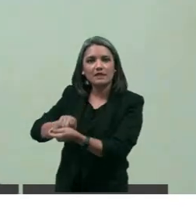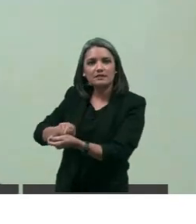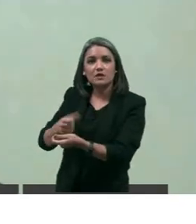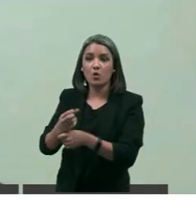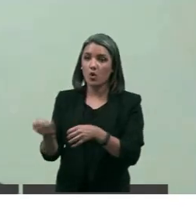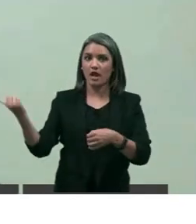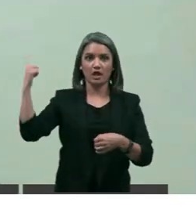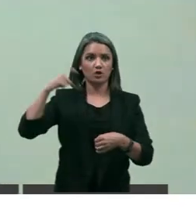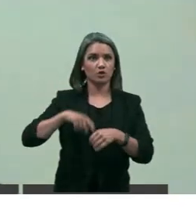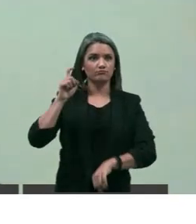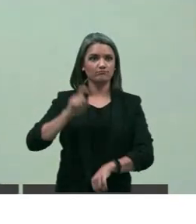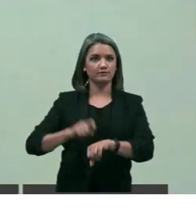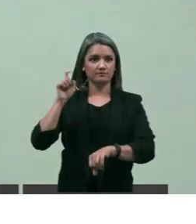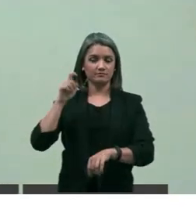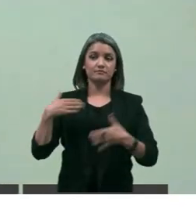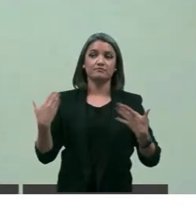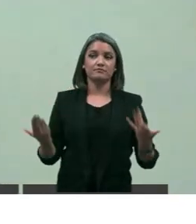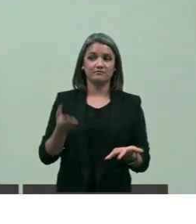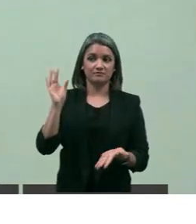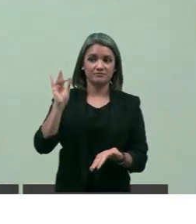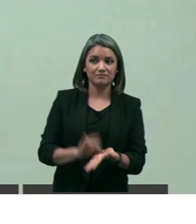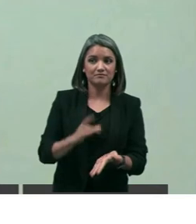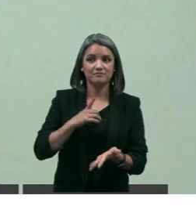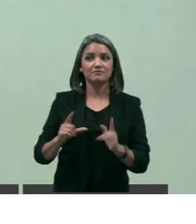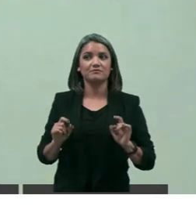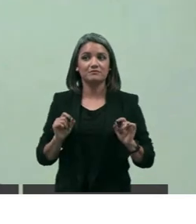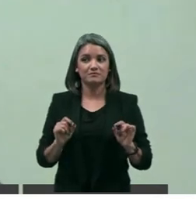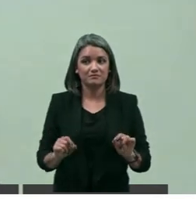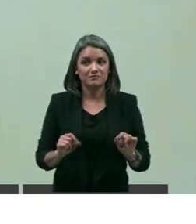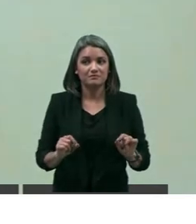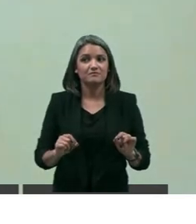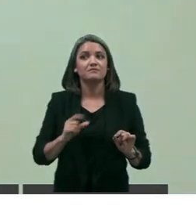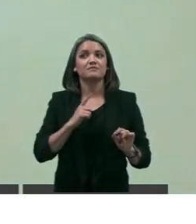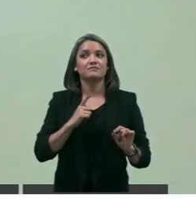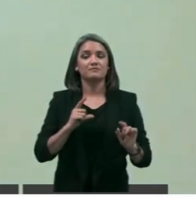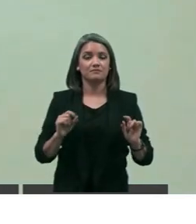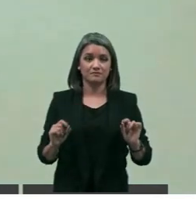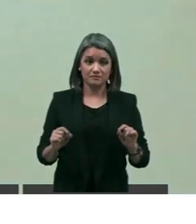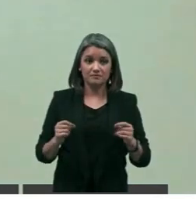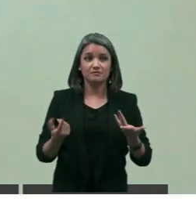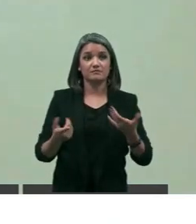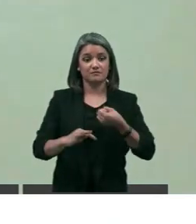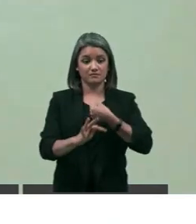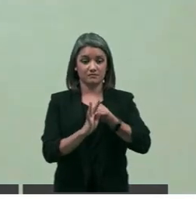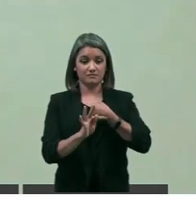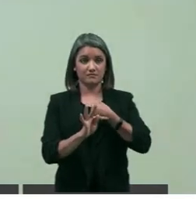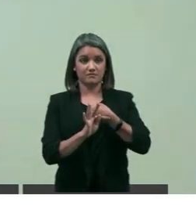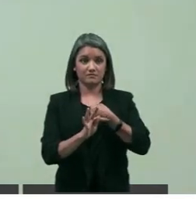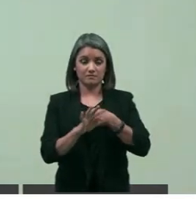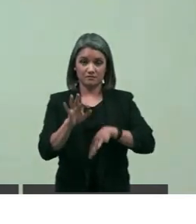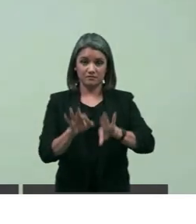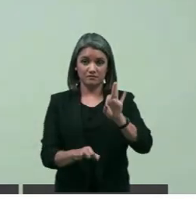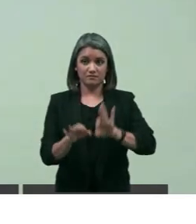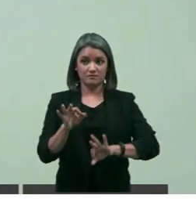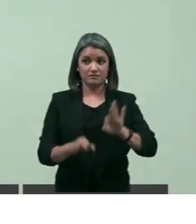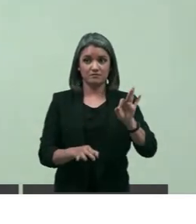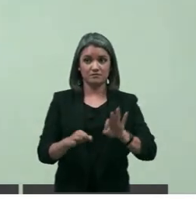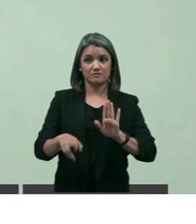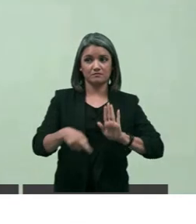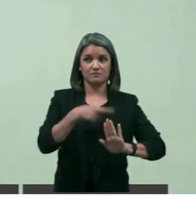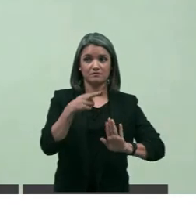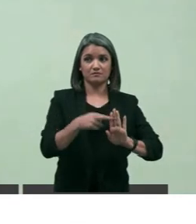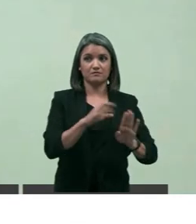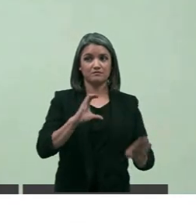reintegração. Efetivamente, quanto à avaliação da capacidade técnica e jurídica, a resolução CNJ